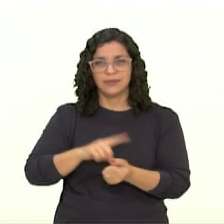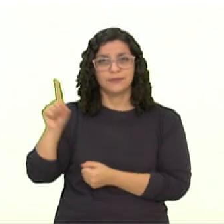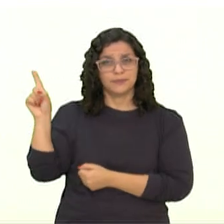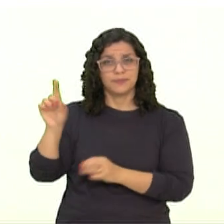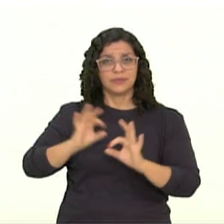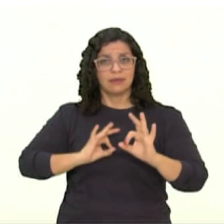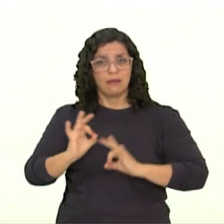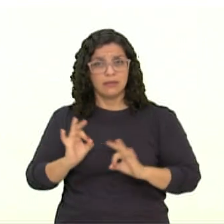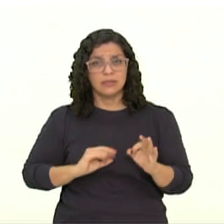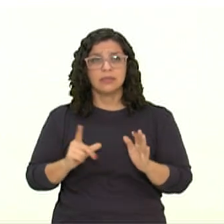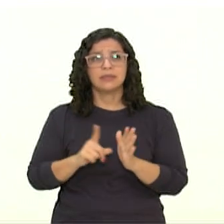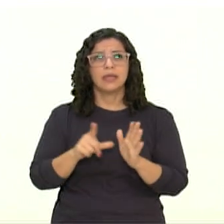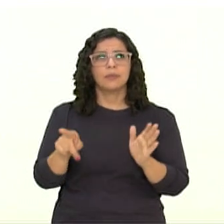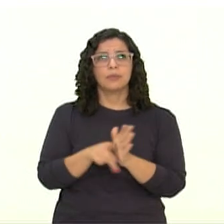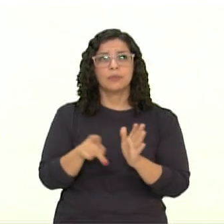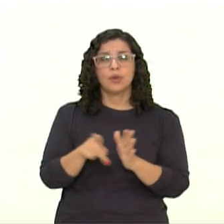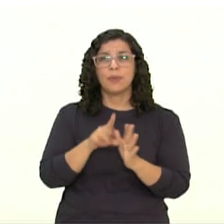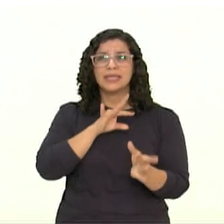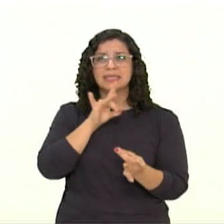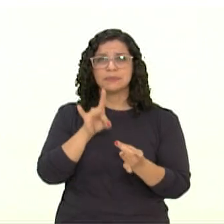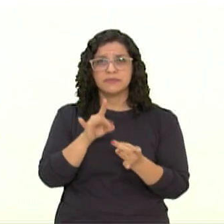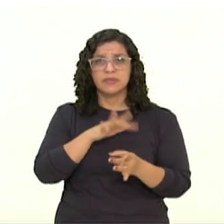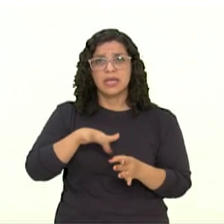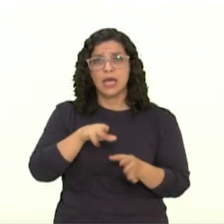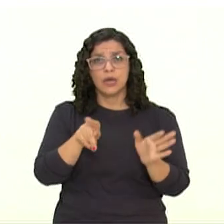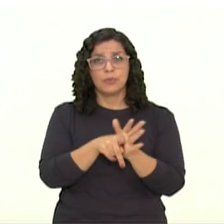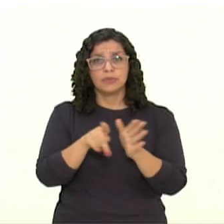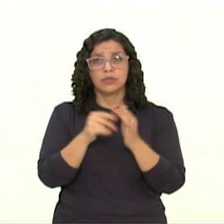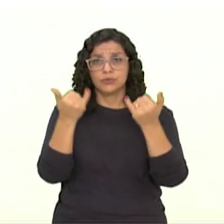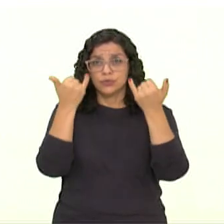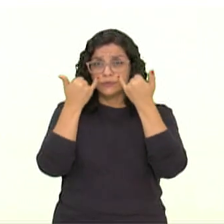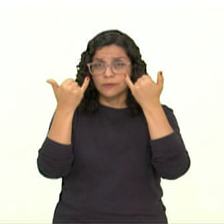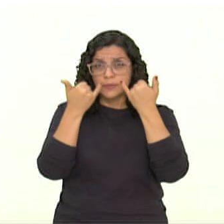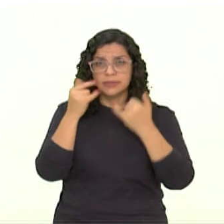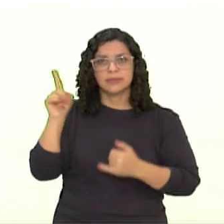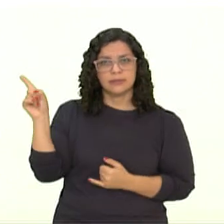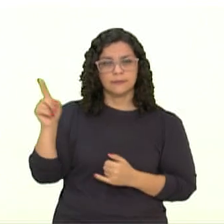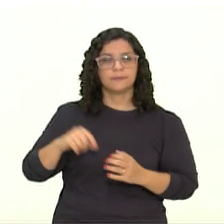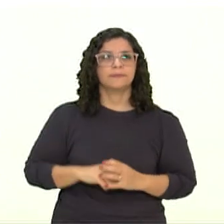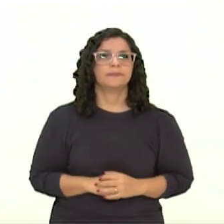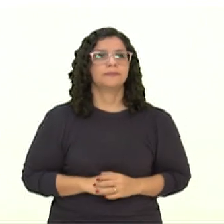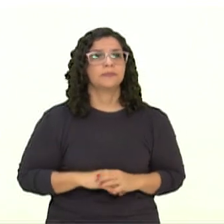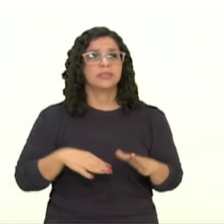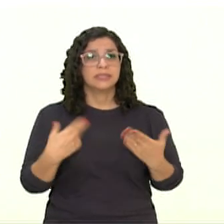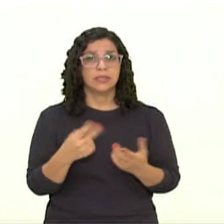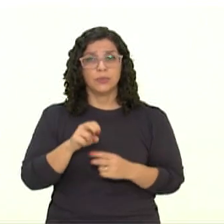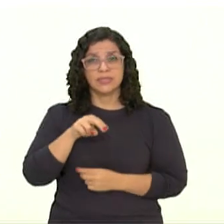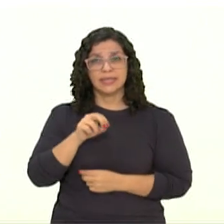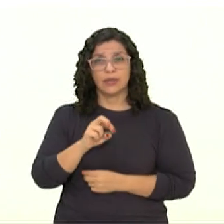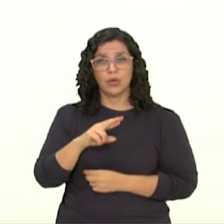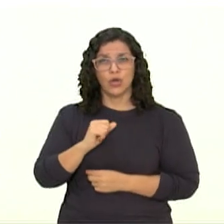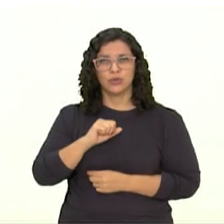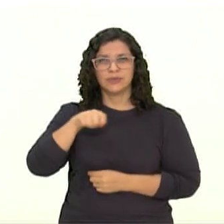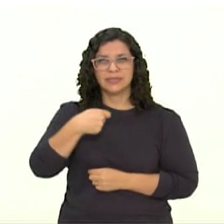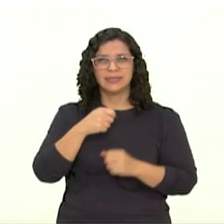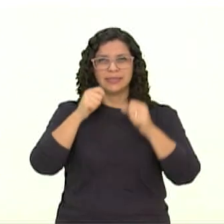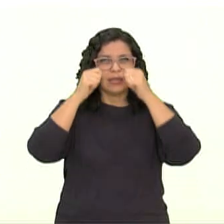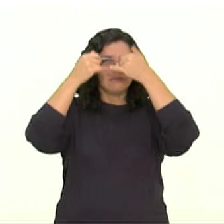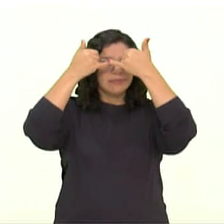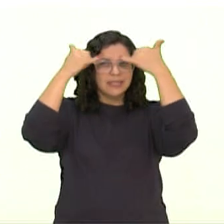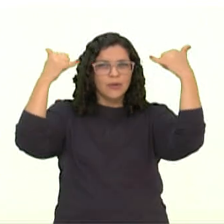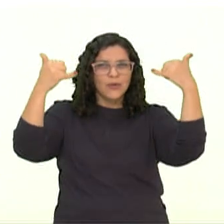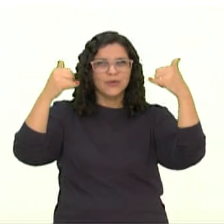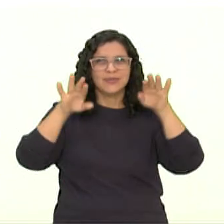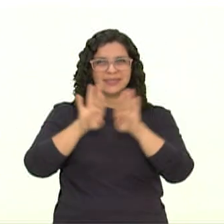do tecido nervoso são altamente especializadas no processo de informações, tá? Os neurônios, principalmente o principal tipo